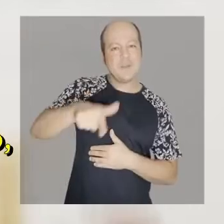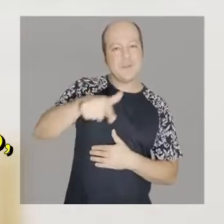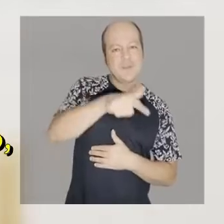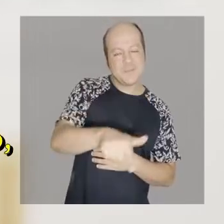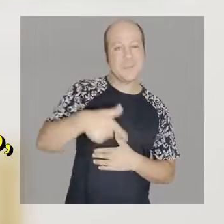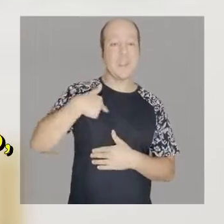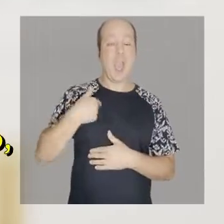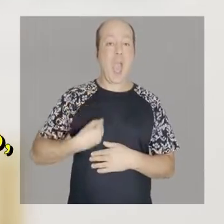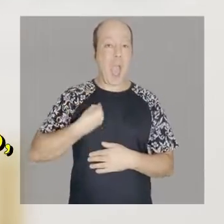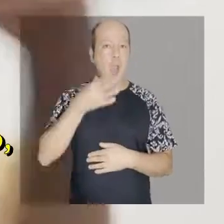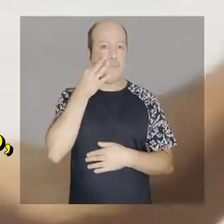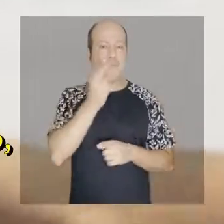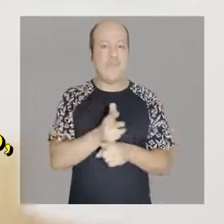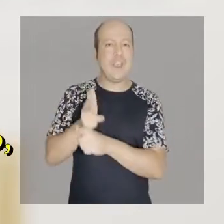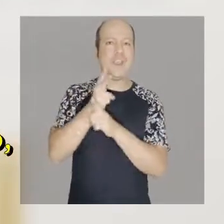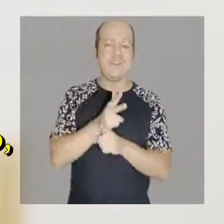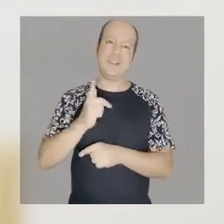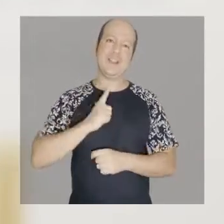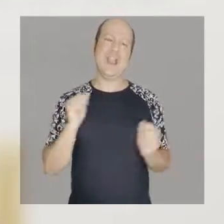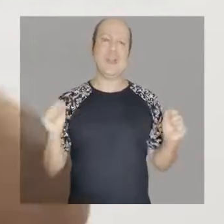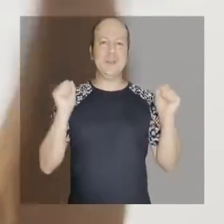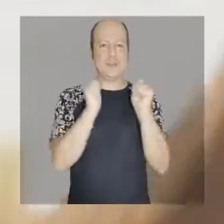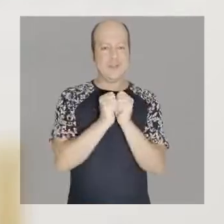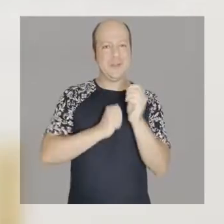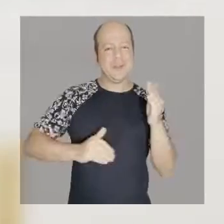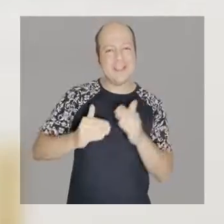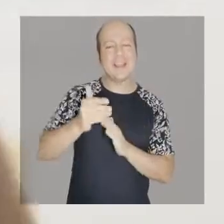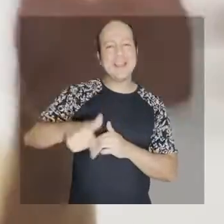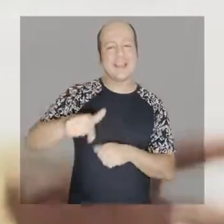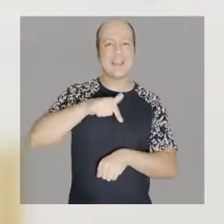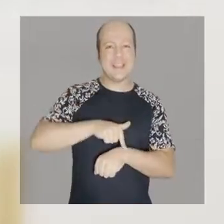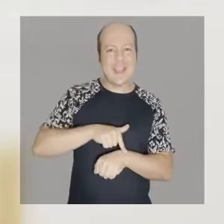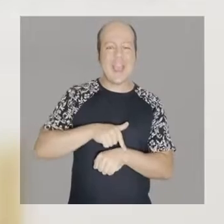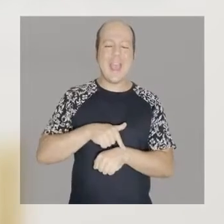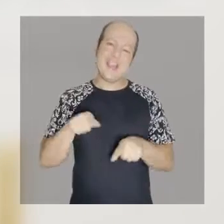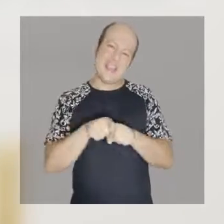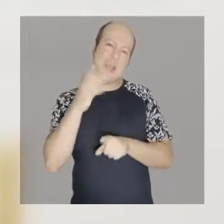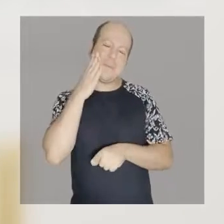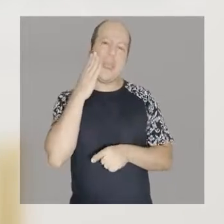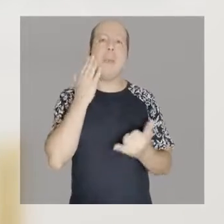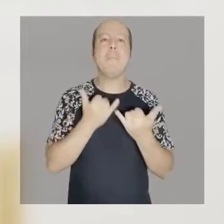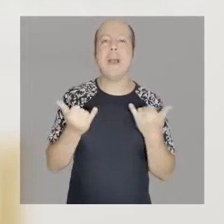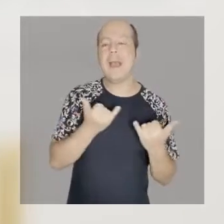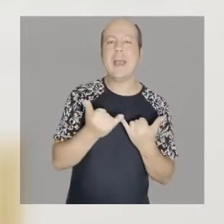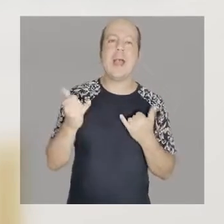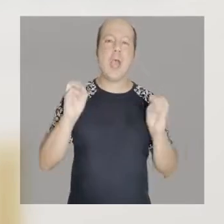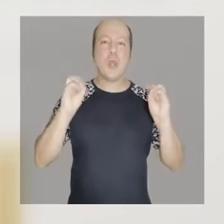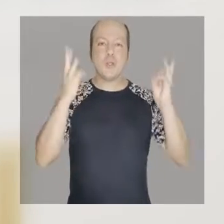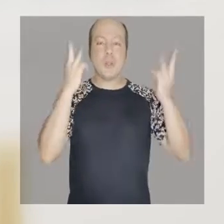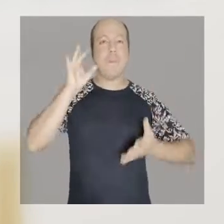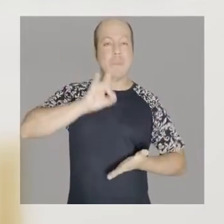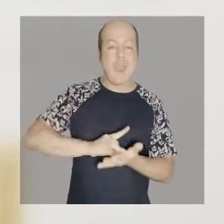tudo gravado ao vivo. O violonista. Um estúdio, todo mundo junto, tocando, um take inteiro, sabe? Voz valendo, aquelas coisas. Como se fosse um show